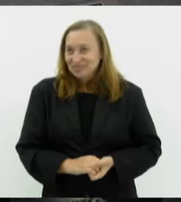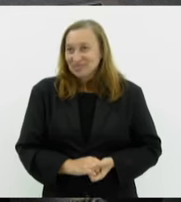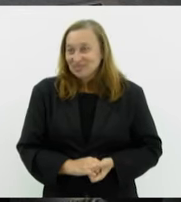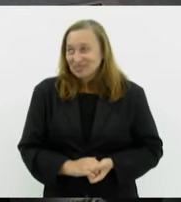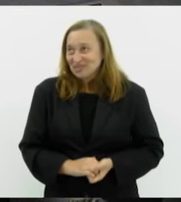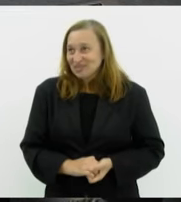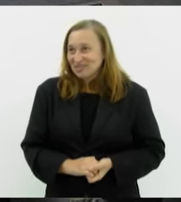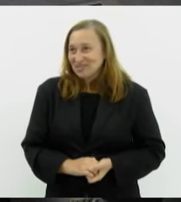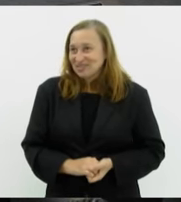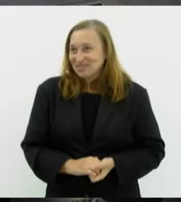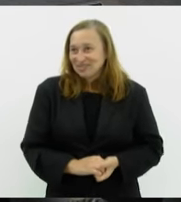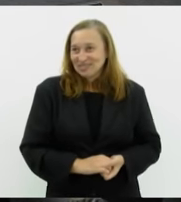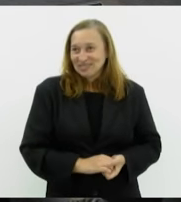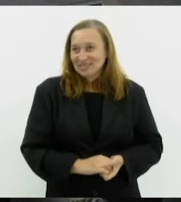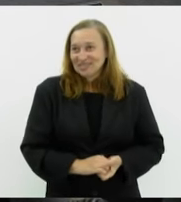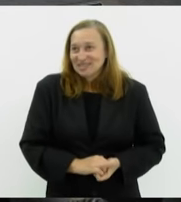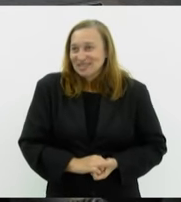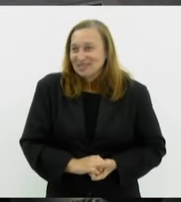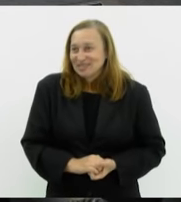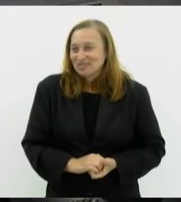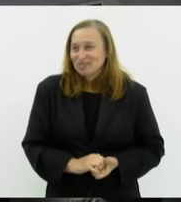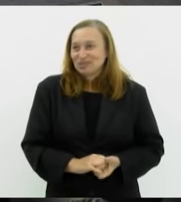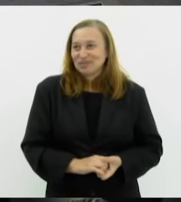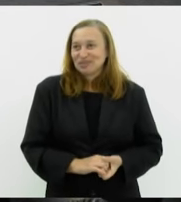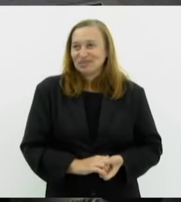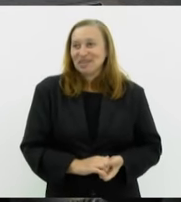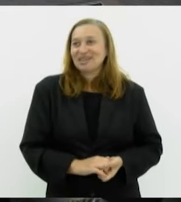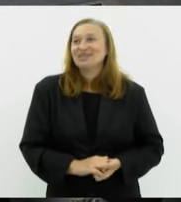Excelência dispõe de 10 minutos.